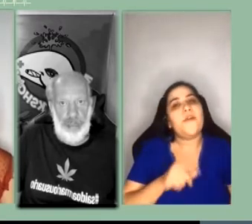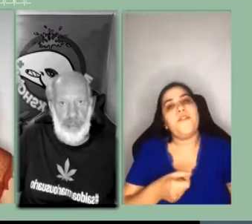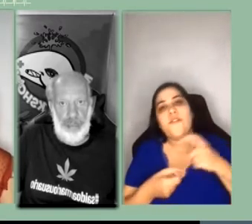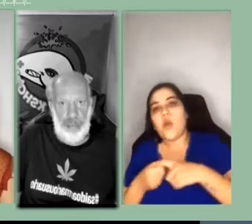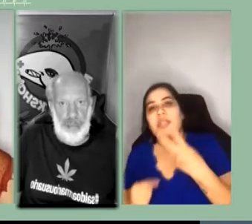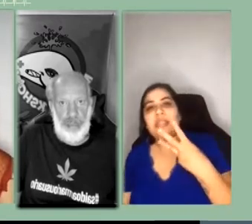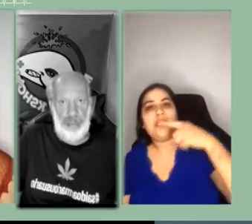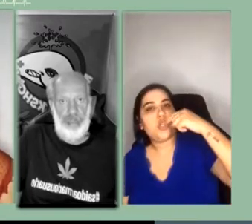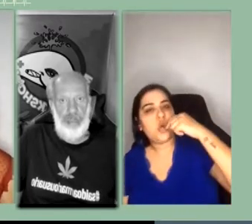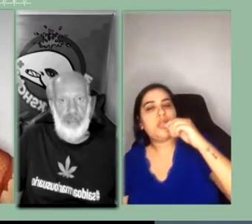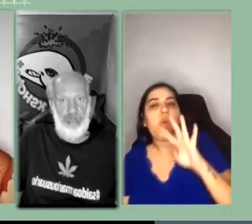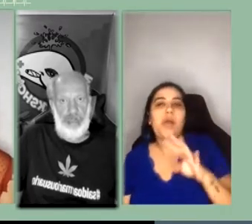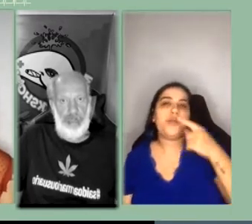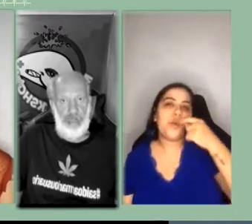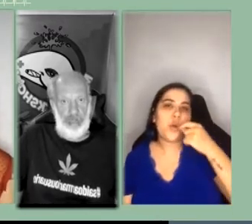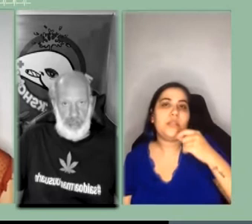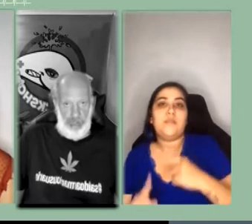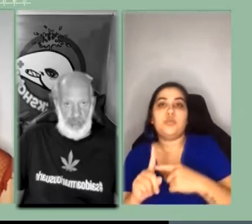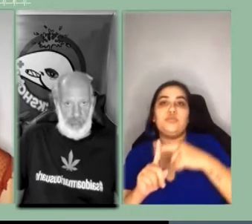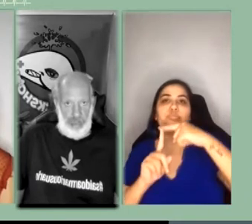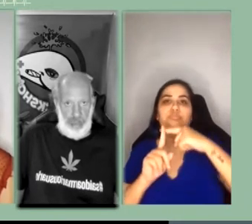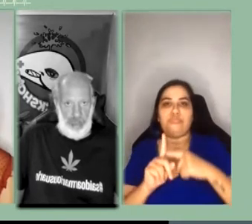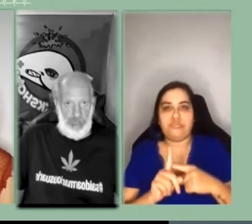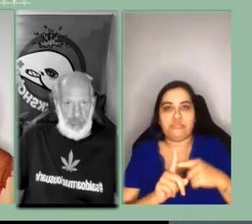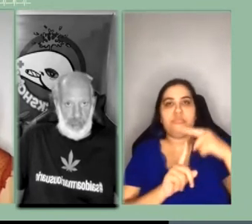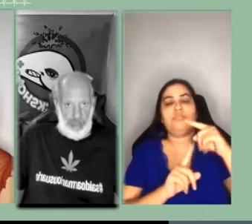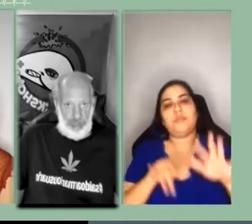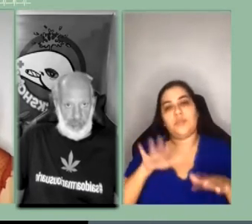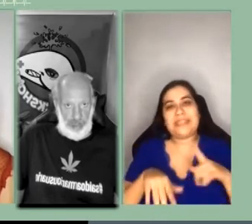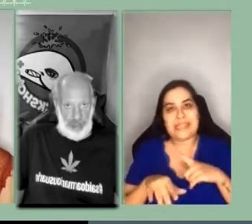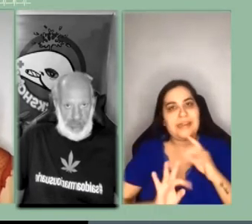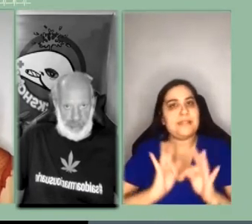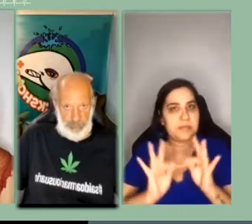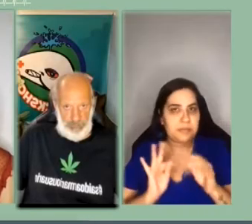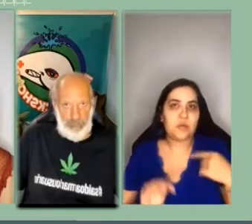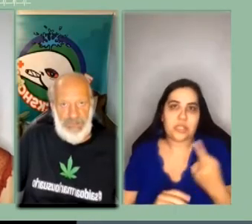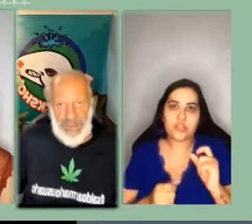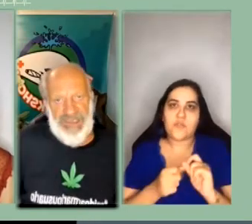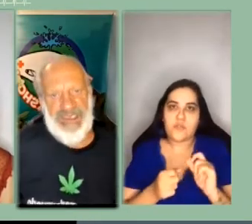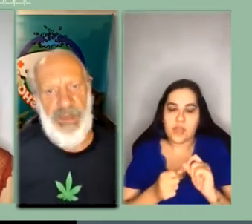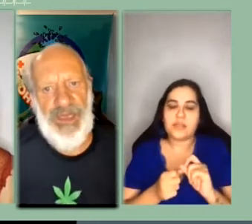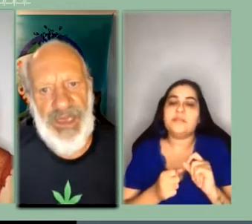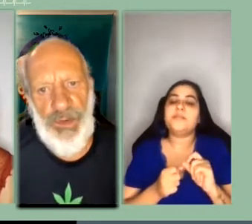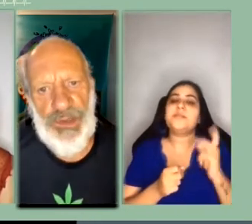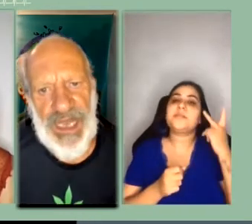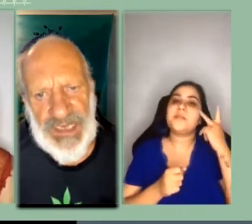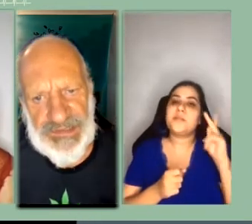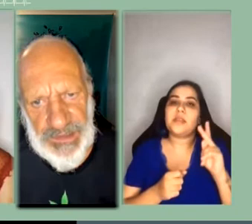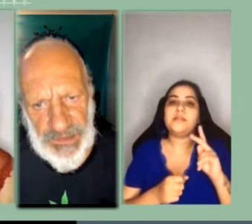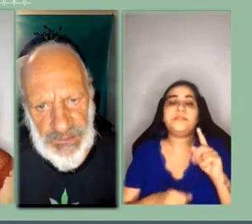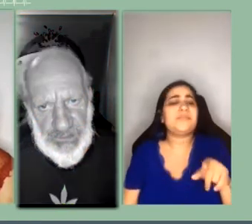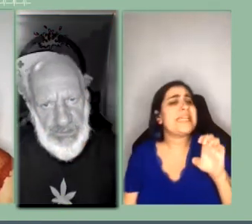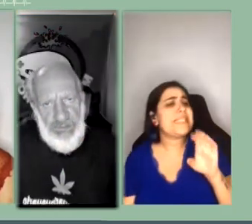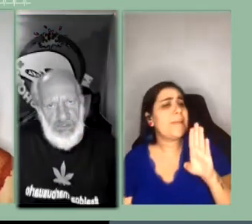4 gotas, eu vou subindo, mais ou menos nesse sistema. Assim, existe esse tratamento, né, que a gente faz para CBD ou